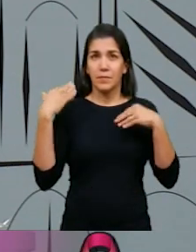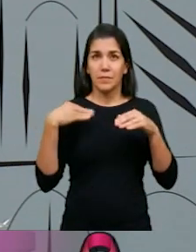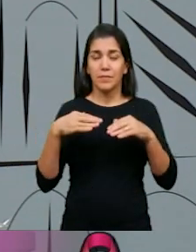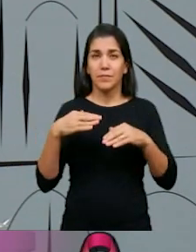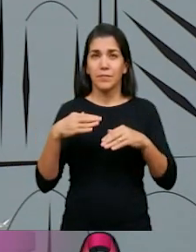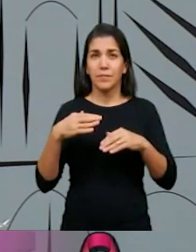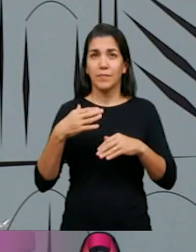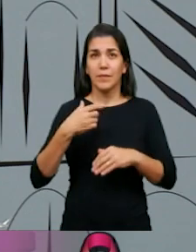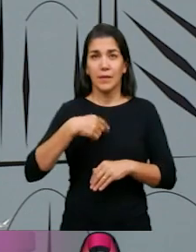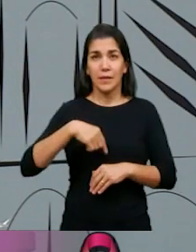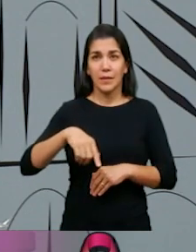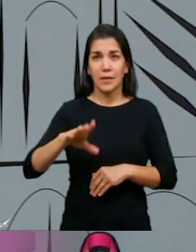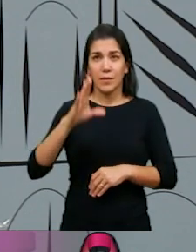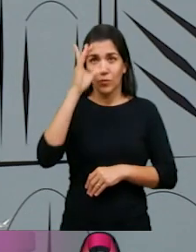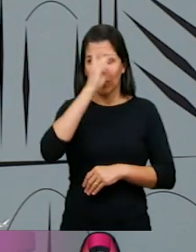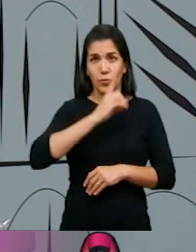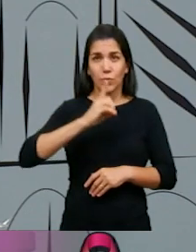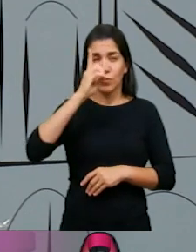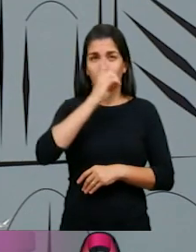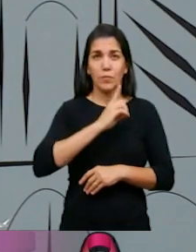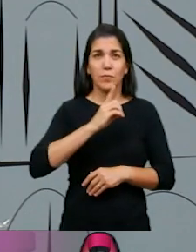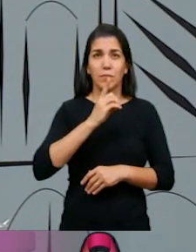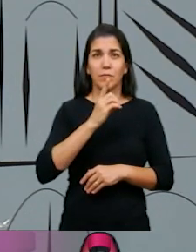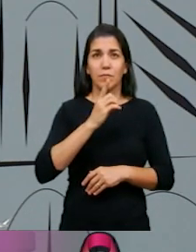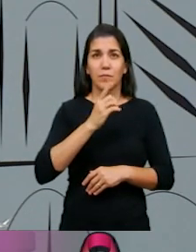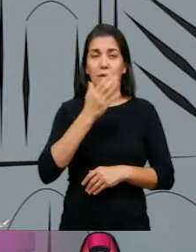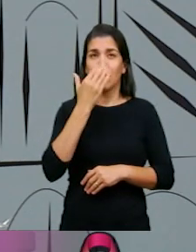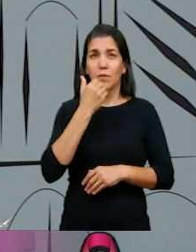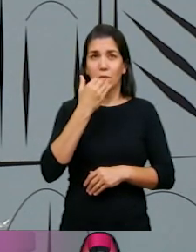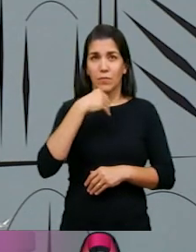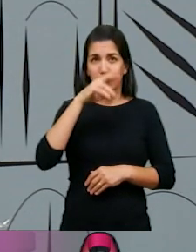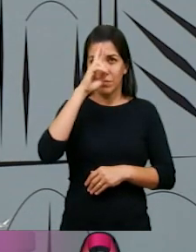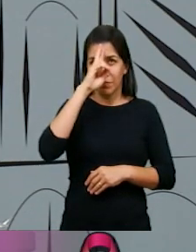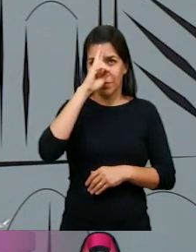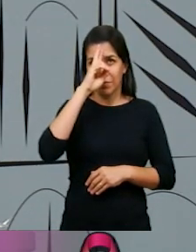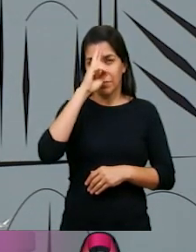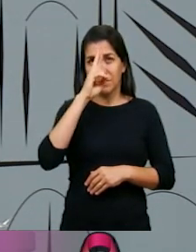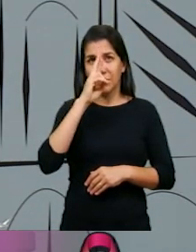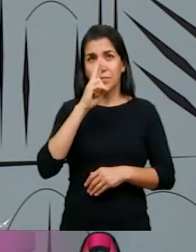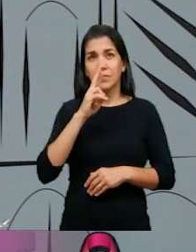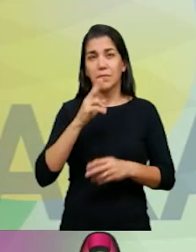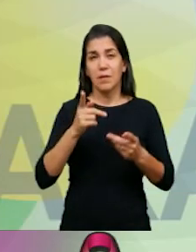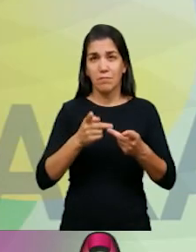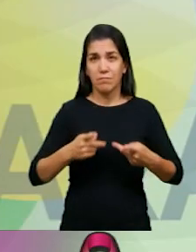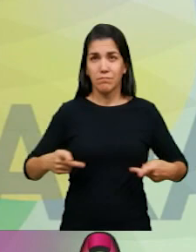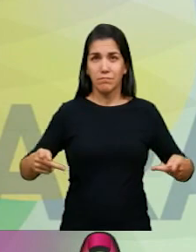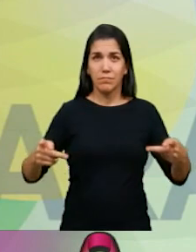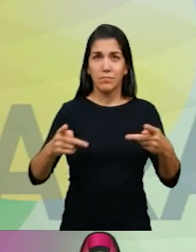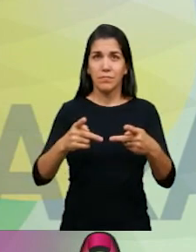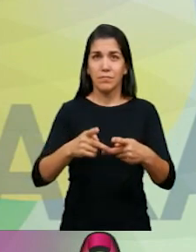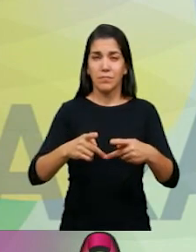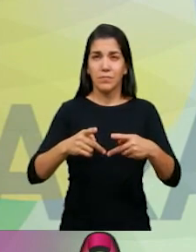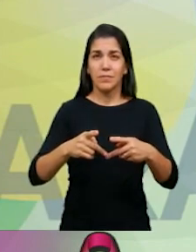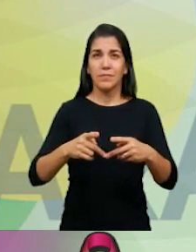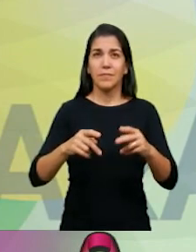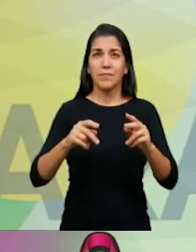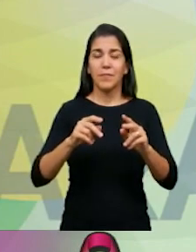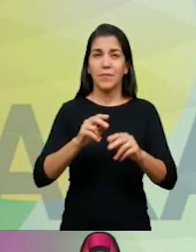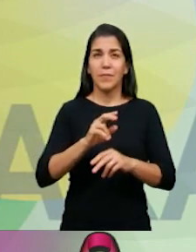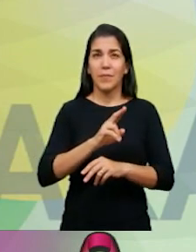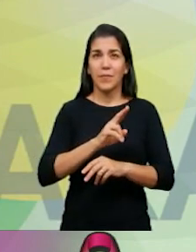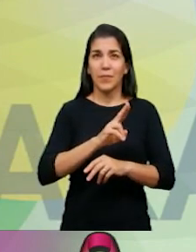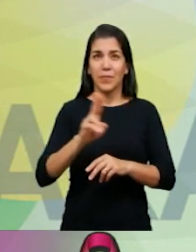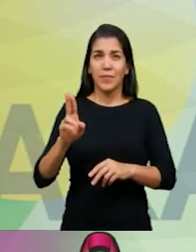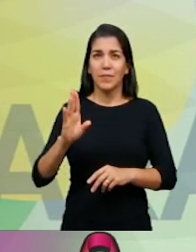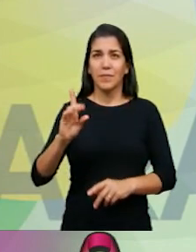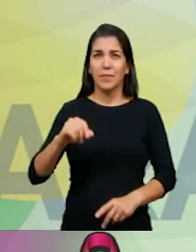no domingo, dia 15 de outubro, lá na pizzaria Dom Marino, que forneceu gratuitamente o lanche e a pizza para